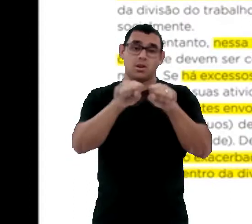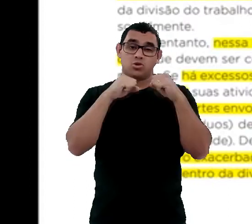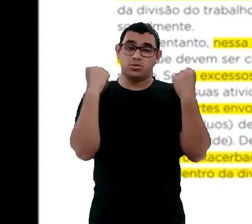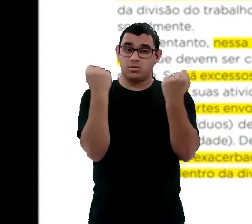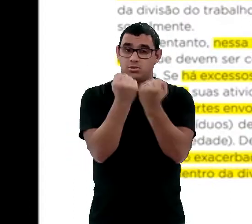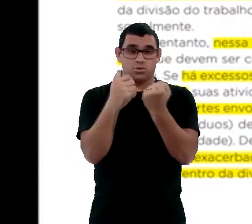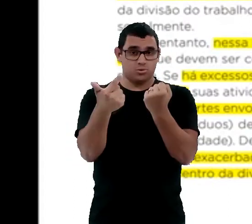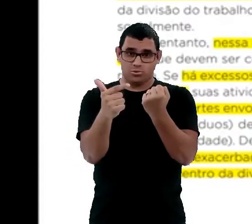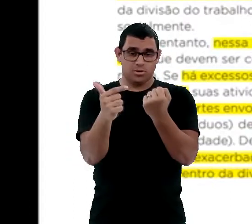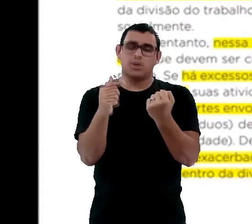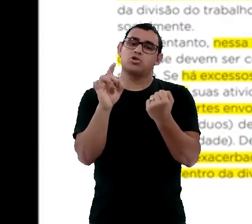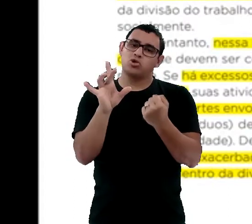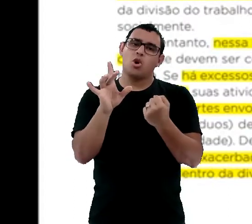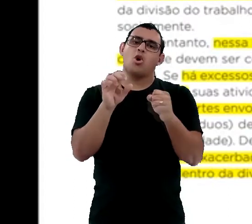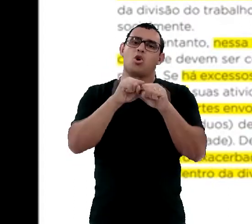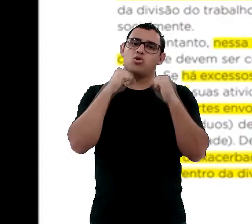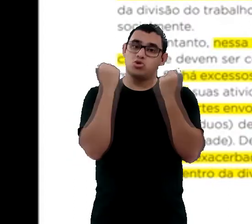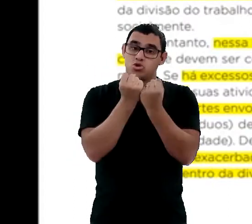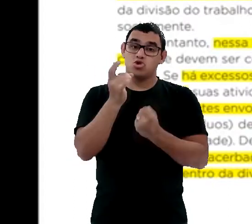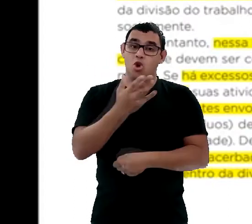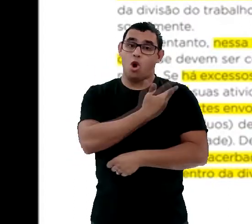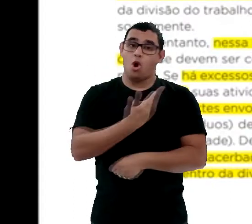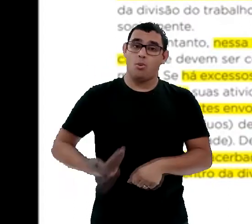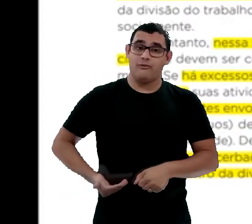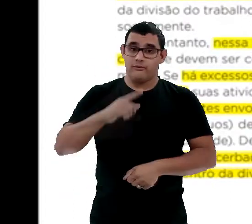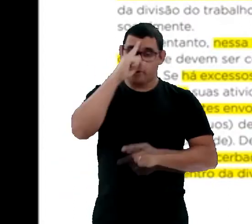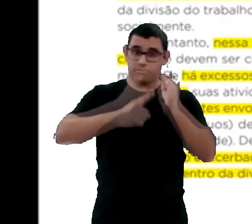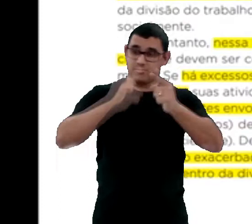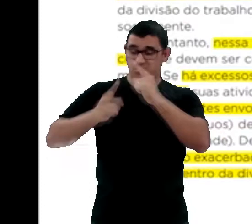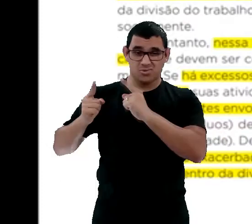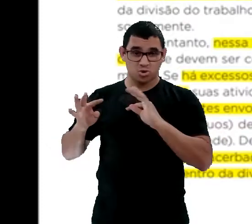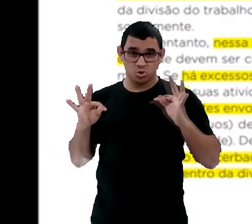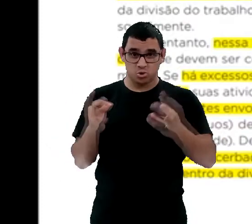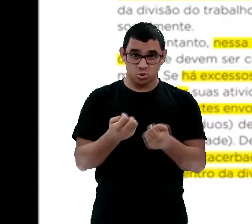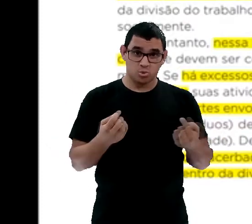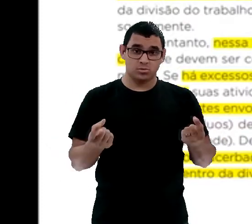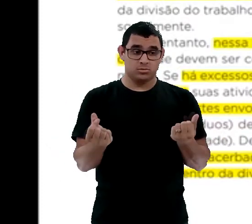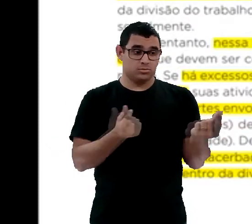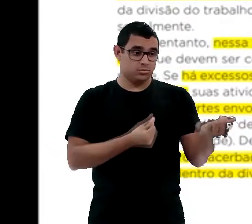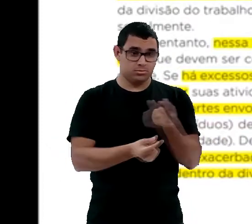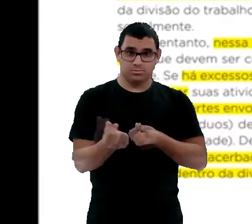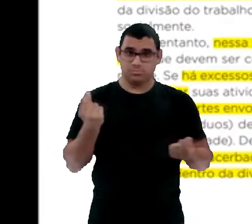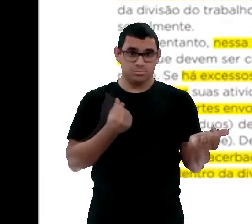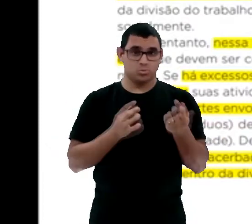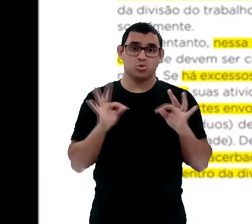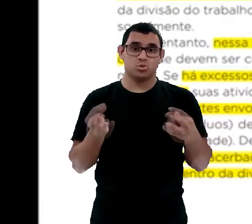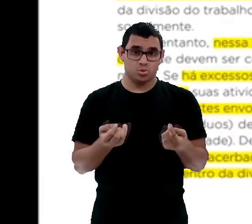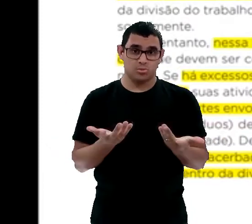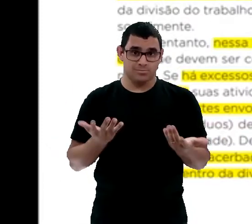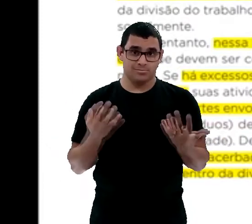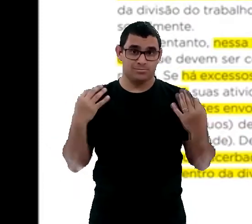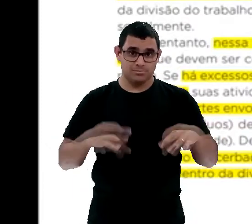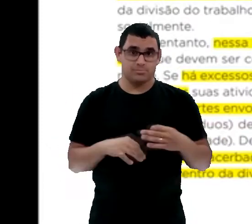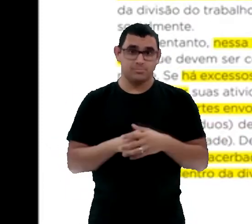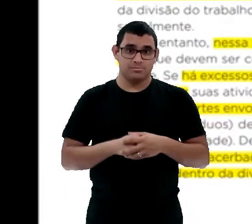sociedade socialista, não há patrões. O que há é o Estado, que manda em todo mundo, e que é o Estado que opera